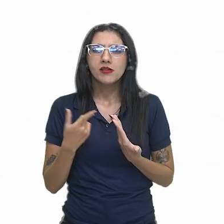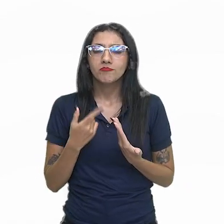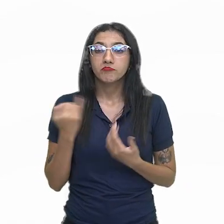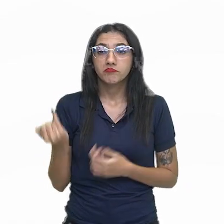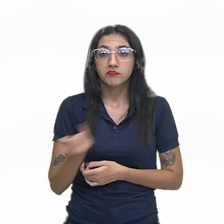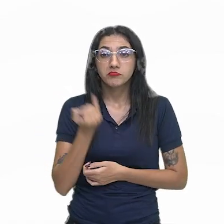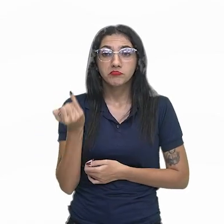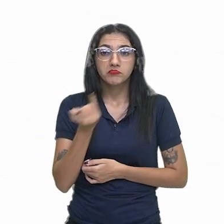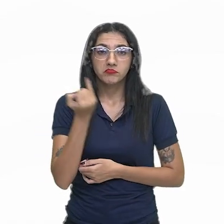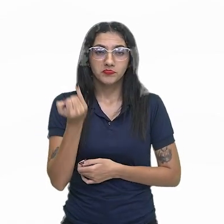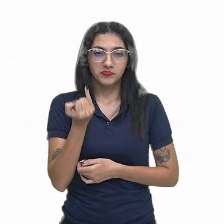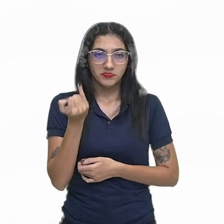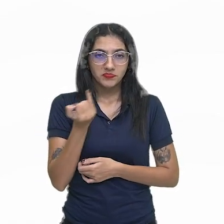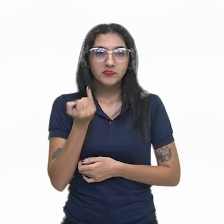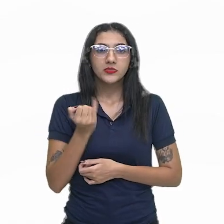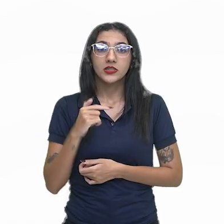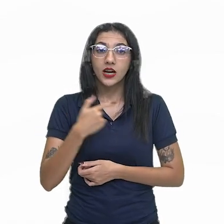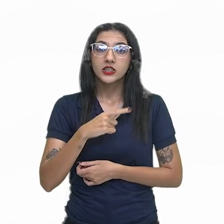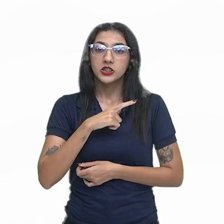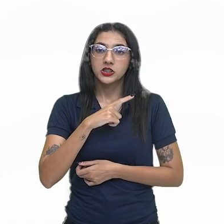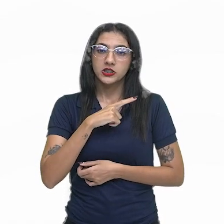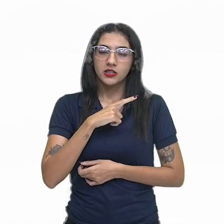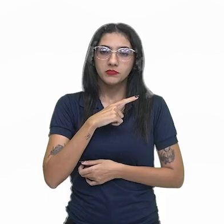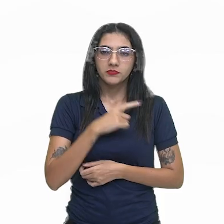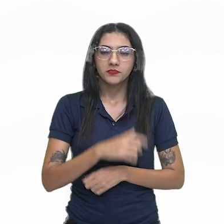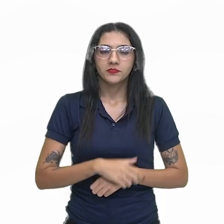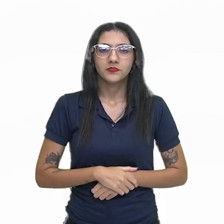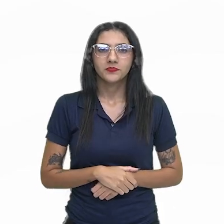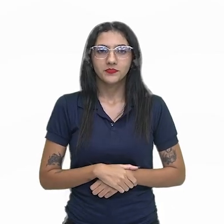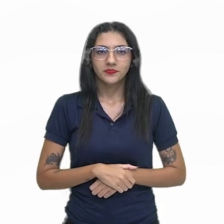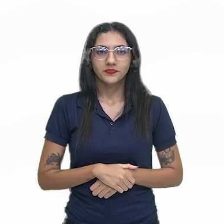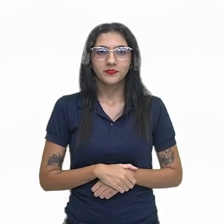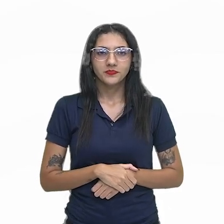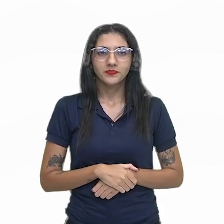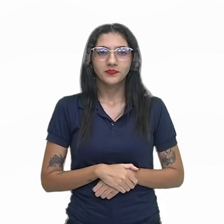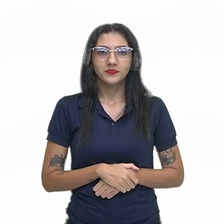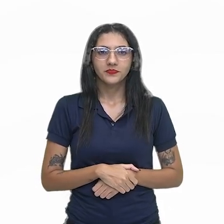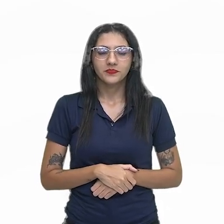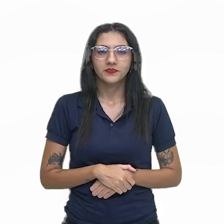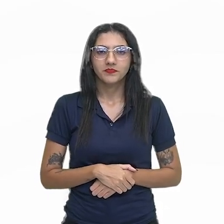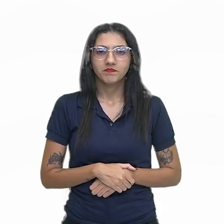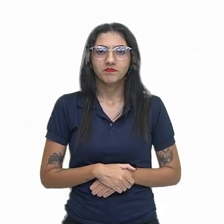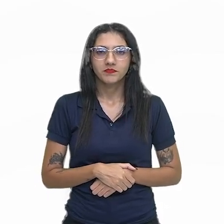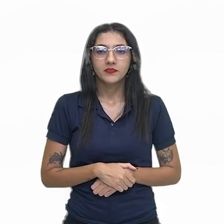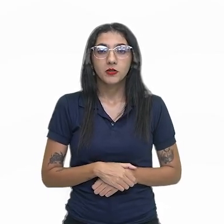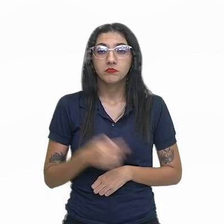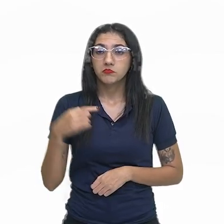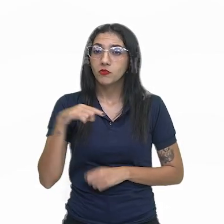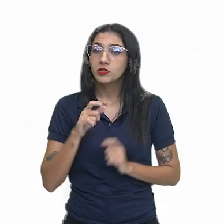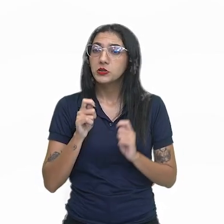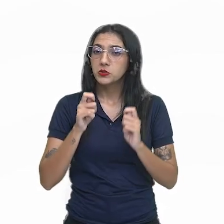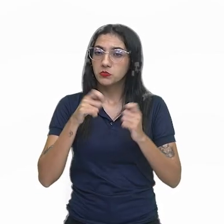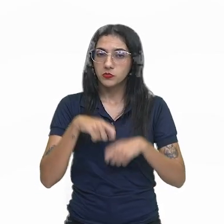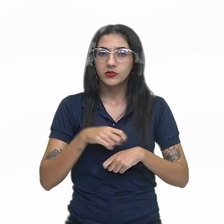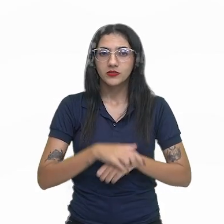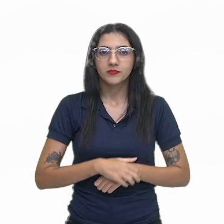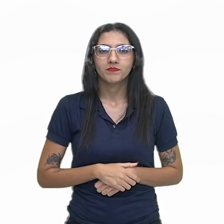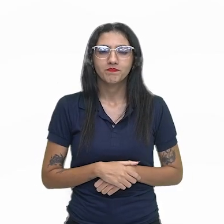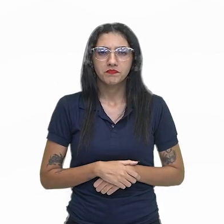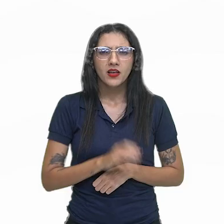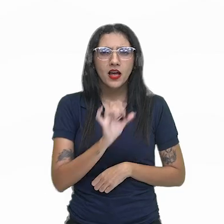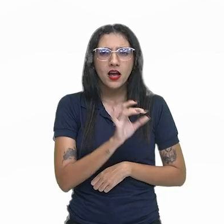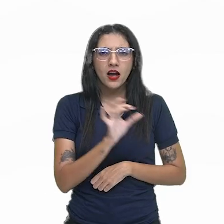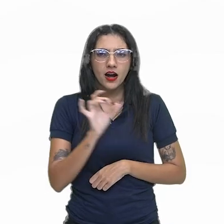prestígio, responsabilidade e privilégio, etc., né, que você pode exercer. Para